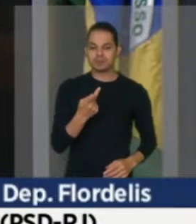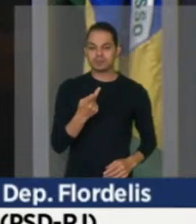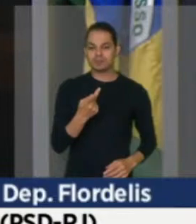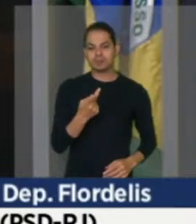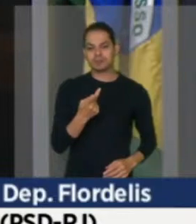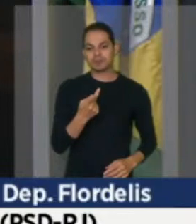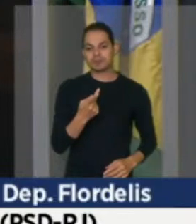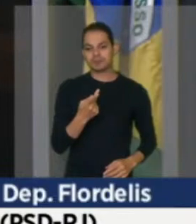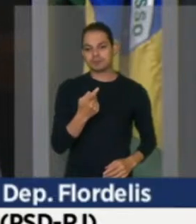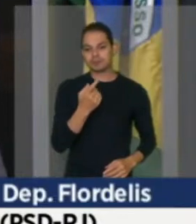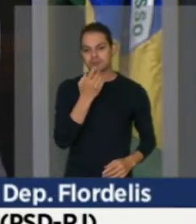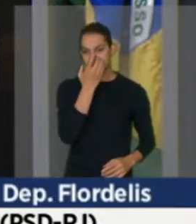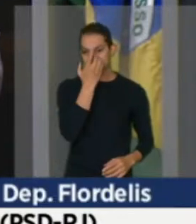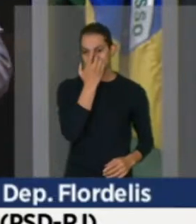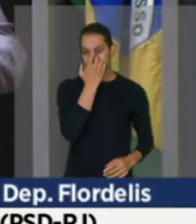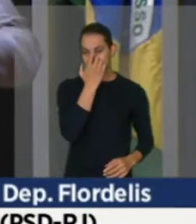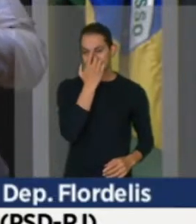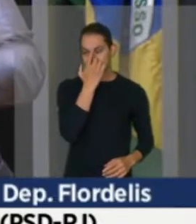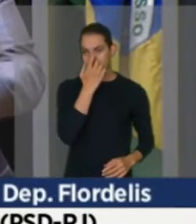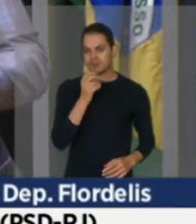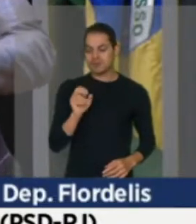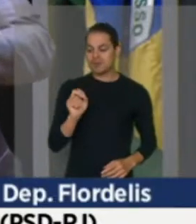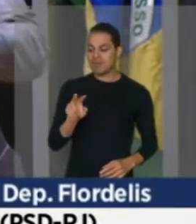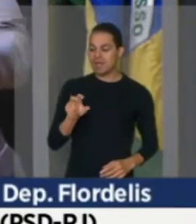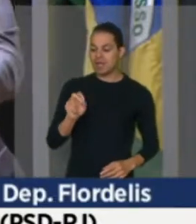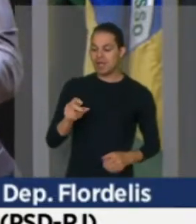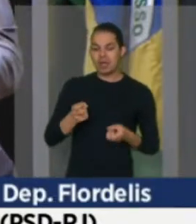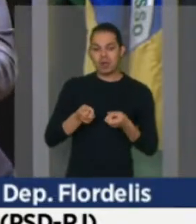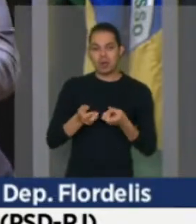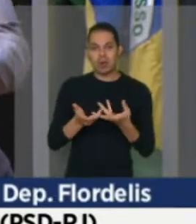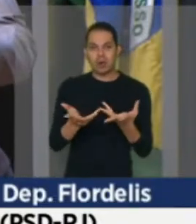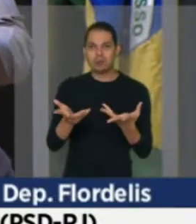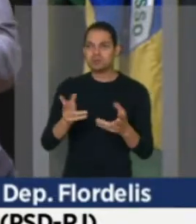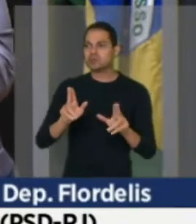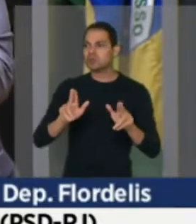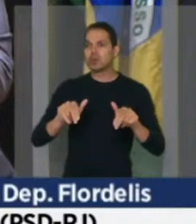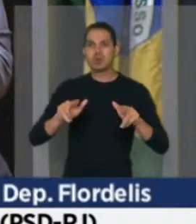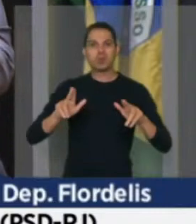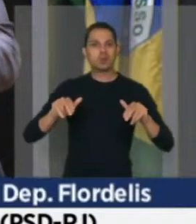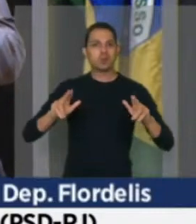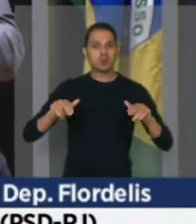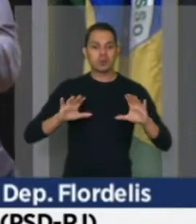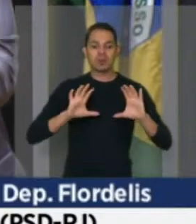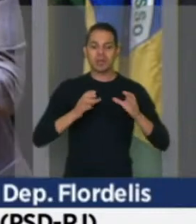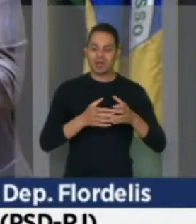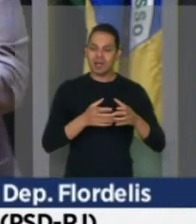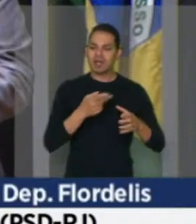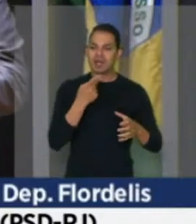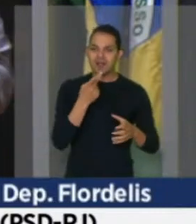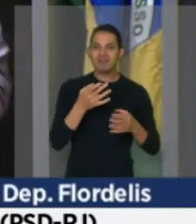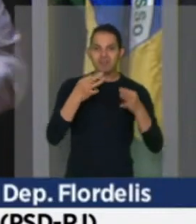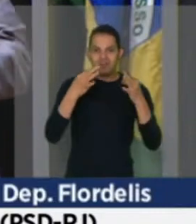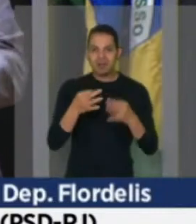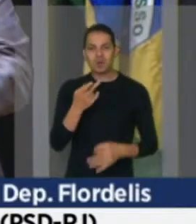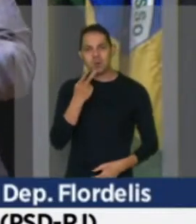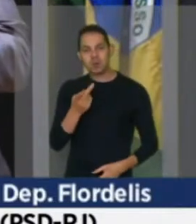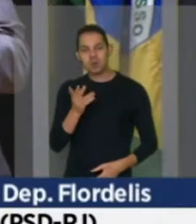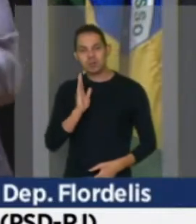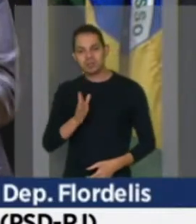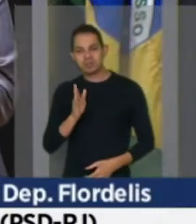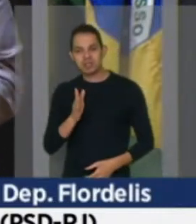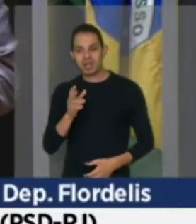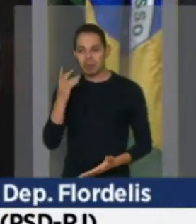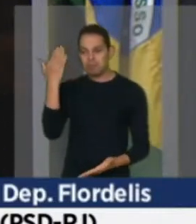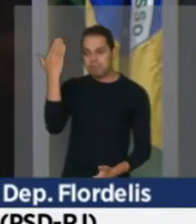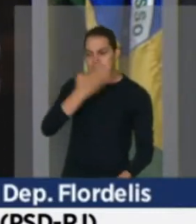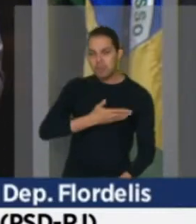que esses envenenamentos não existem de forma material, de que não estaria